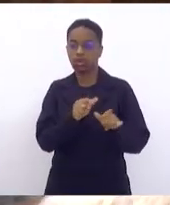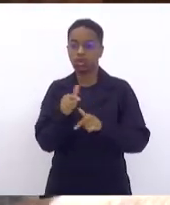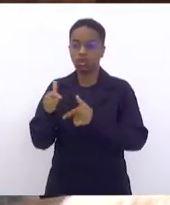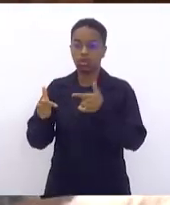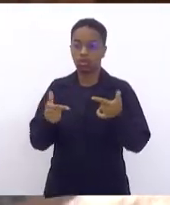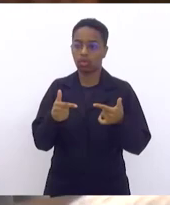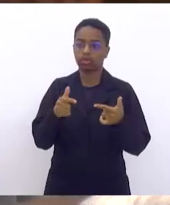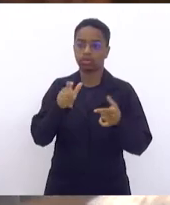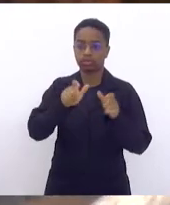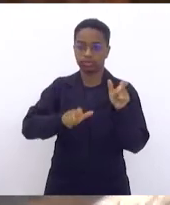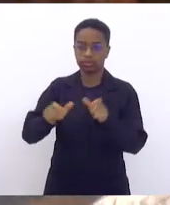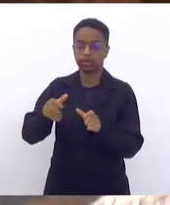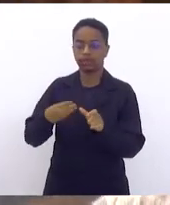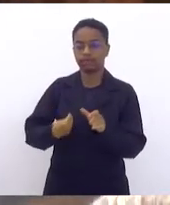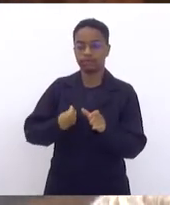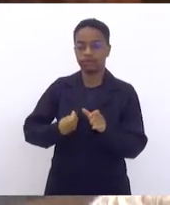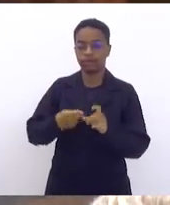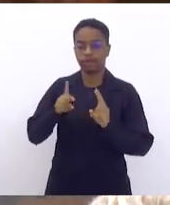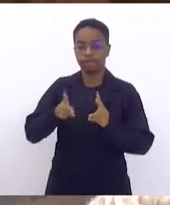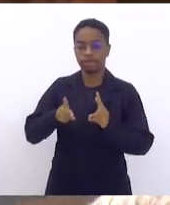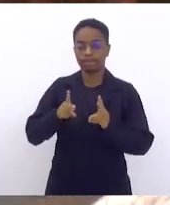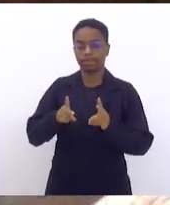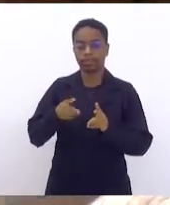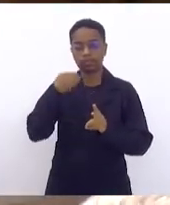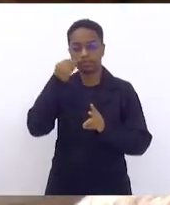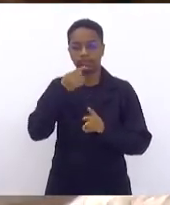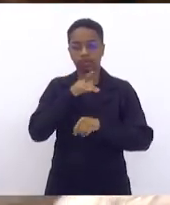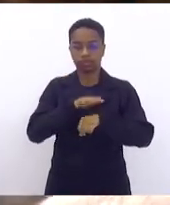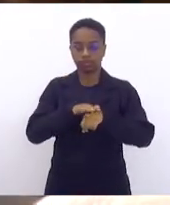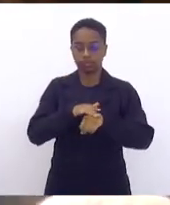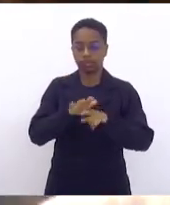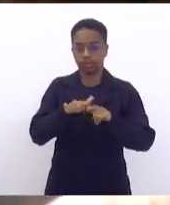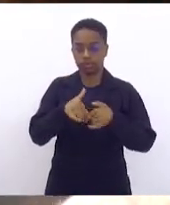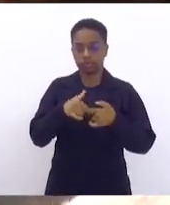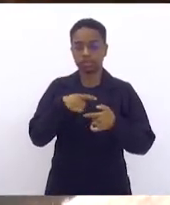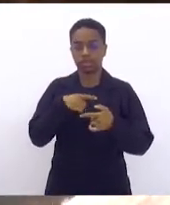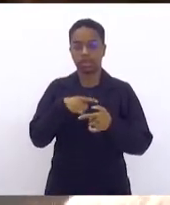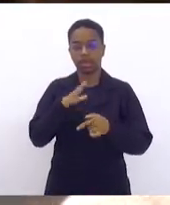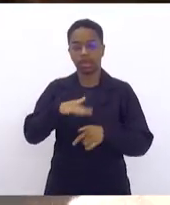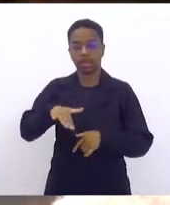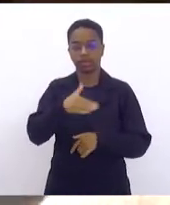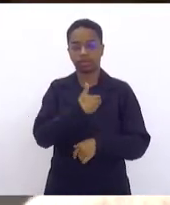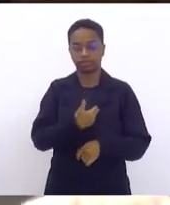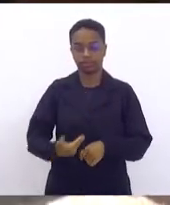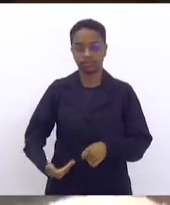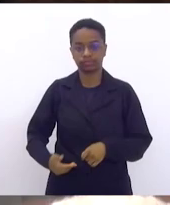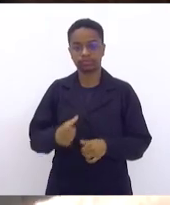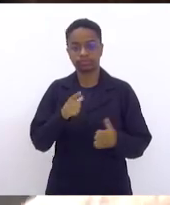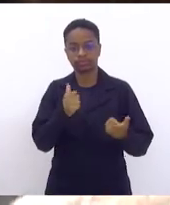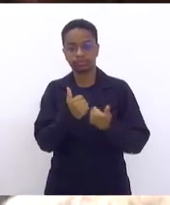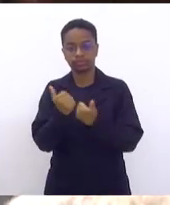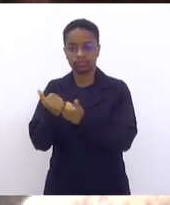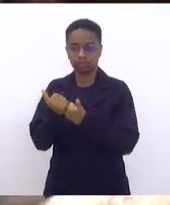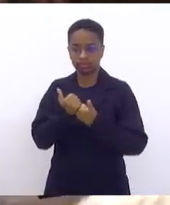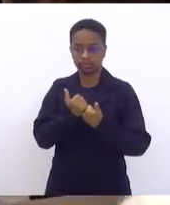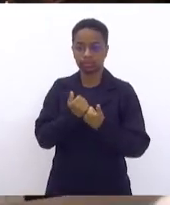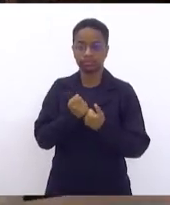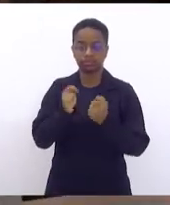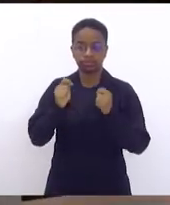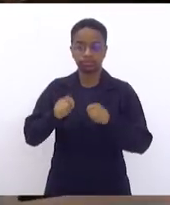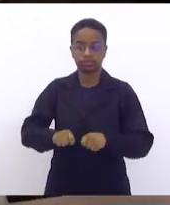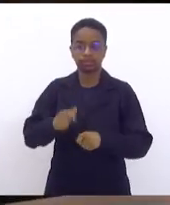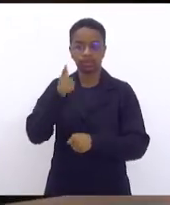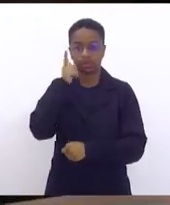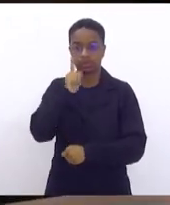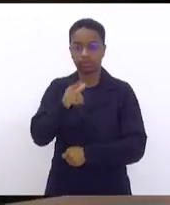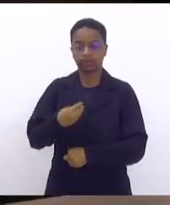vivem esta realidade da epidermólise bolhosa tenham, através da rede pública, toda a assistência necessária para